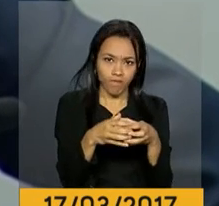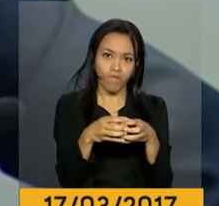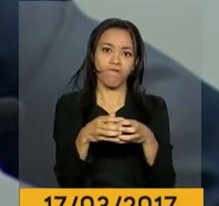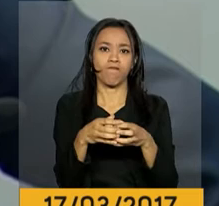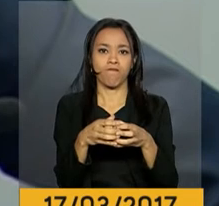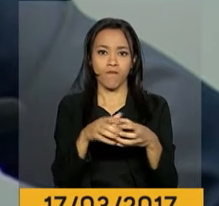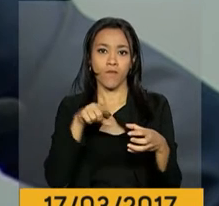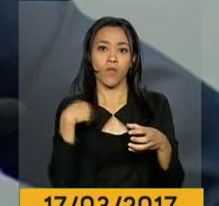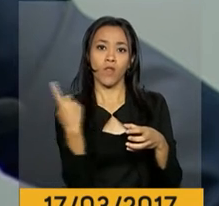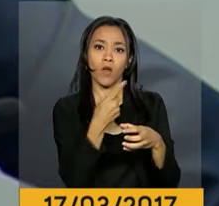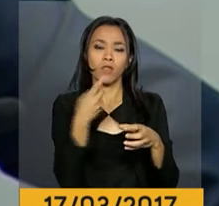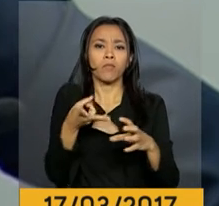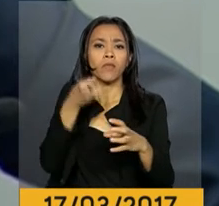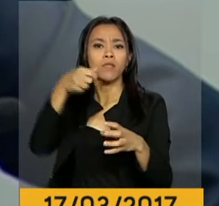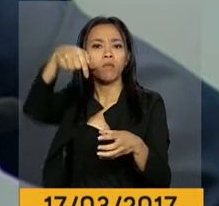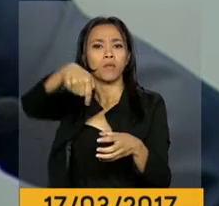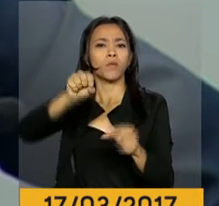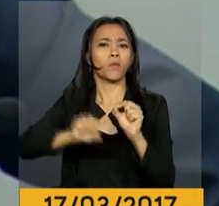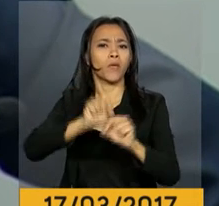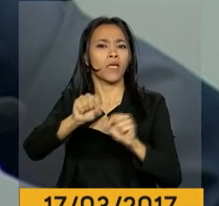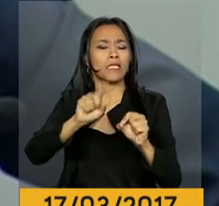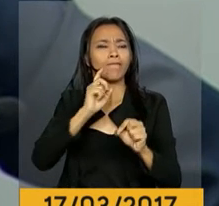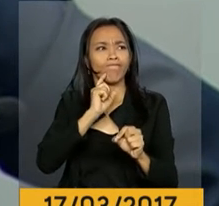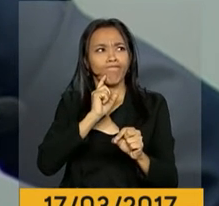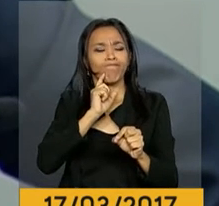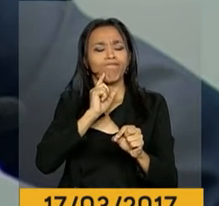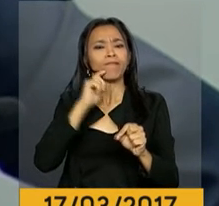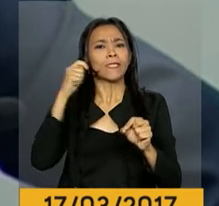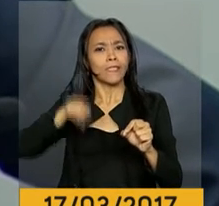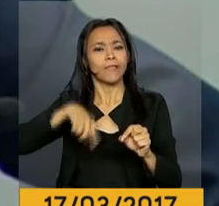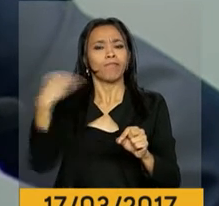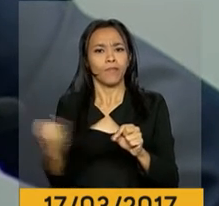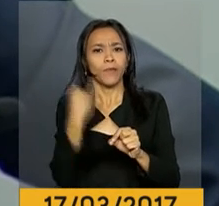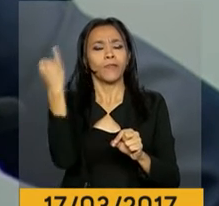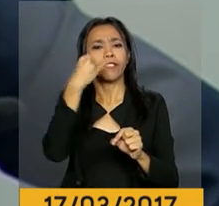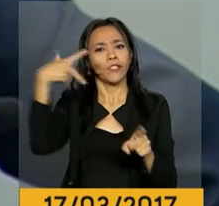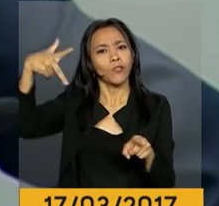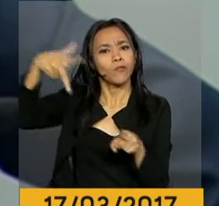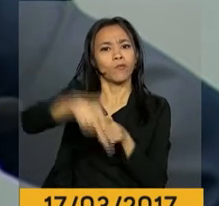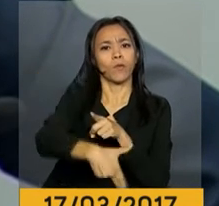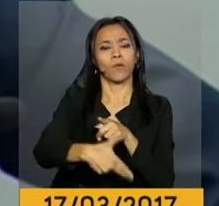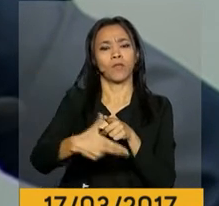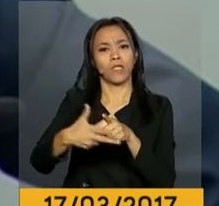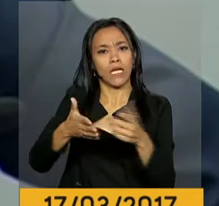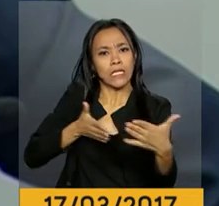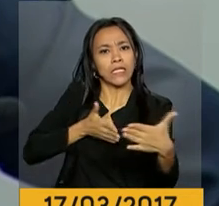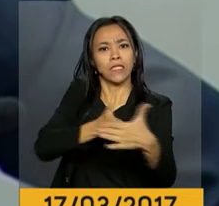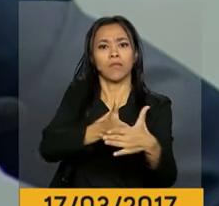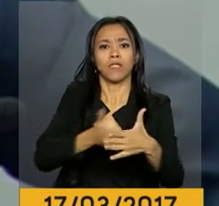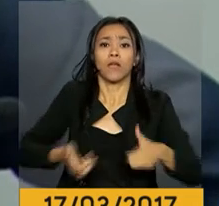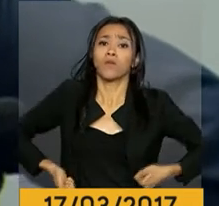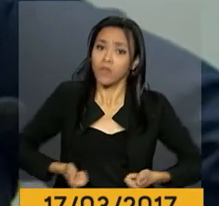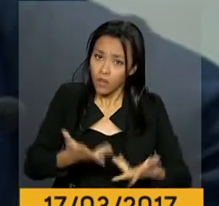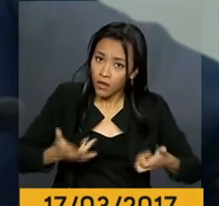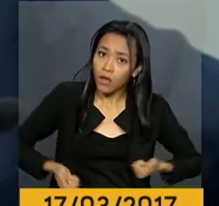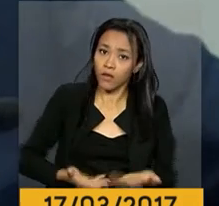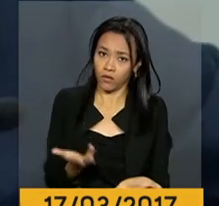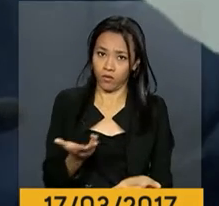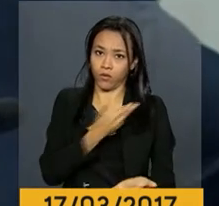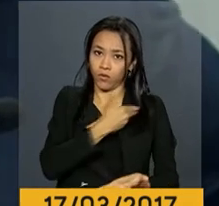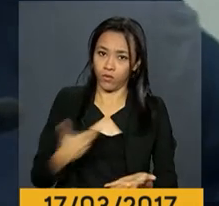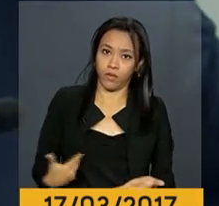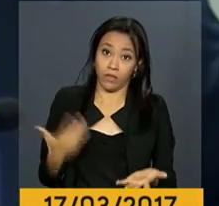Nós verificamos que seria importante cortar, estabelecer o corte dos gastos públicos. E nós mandamos